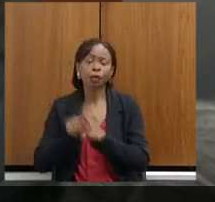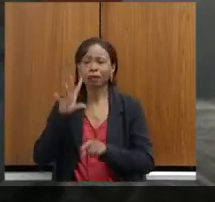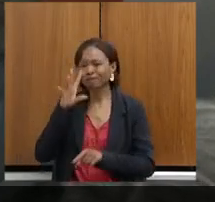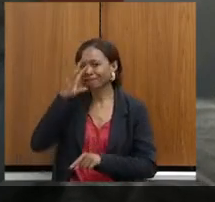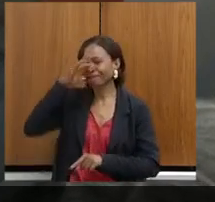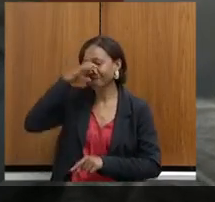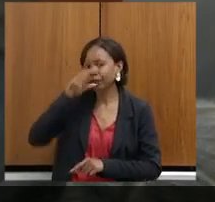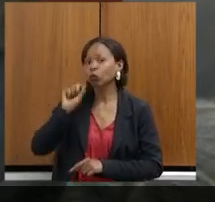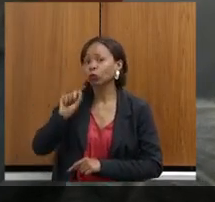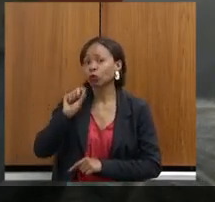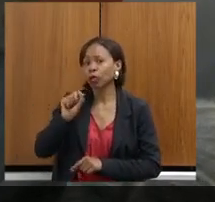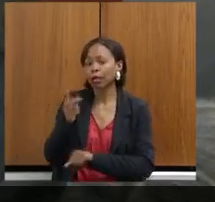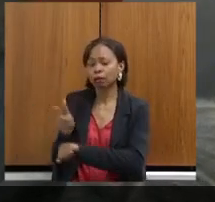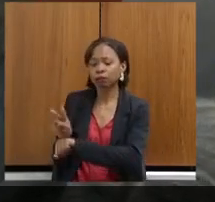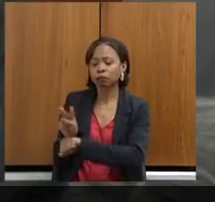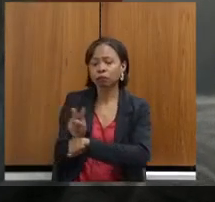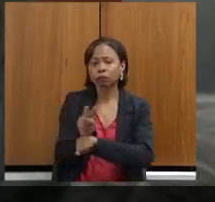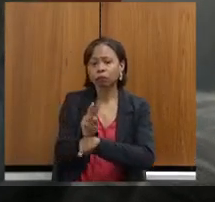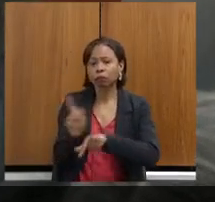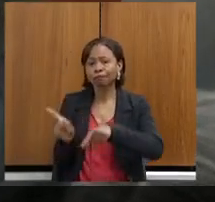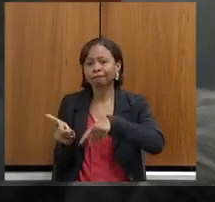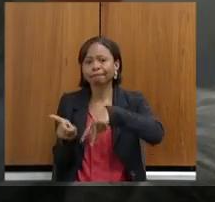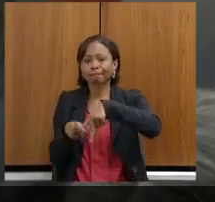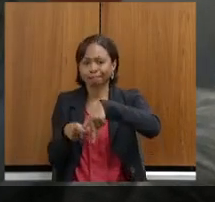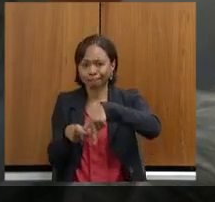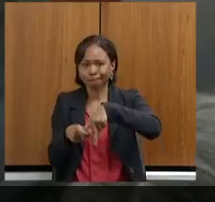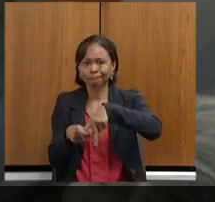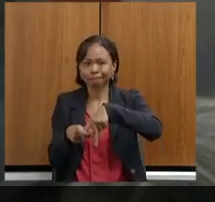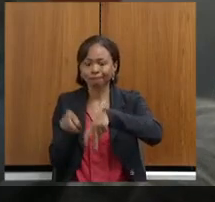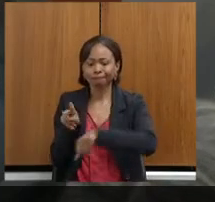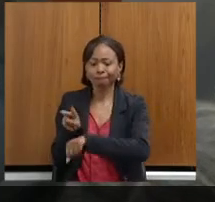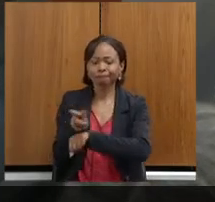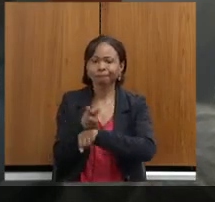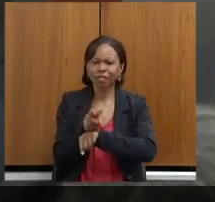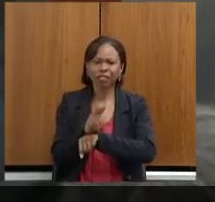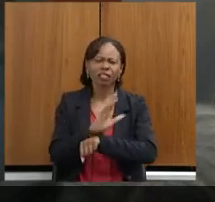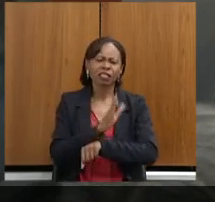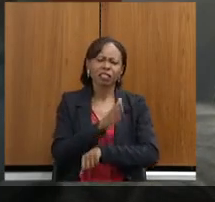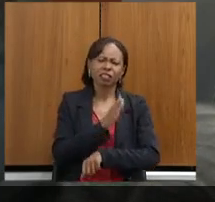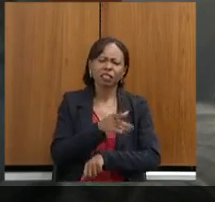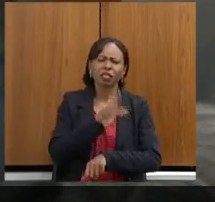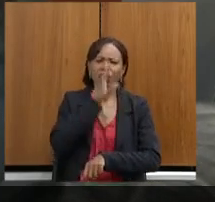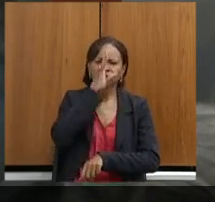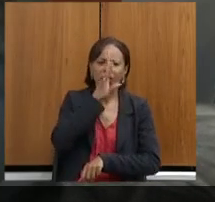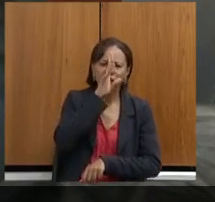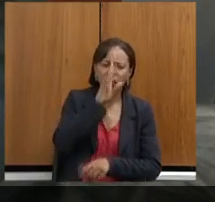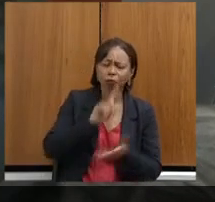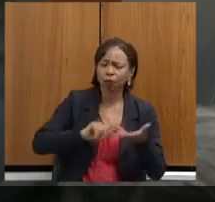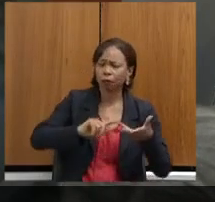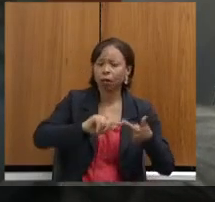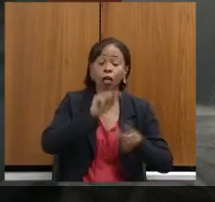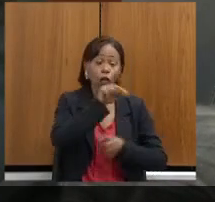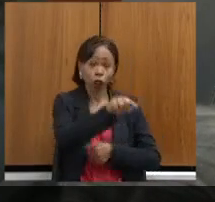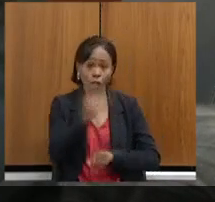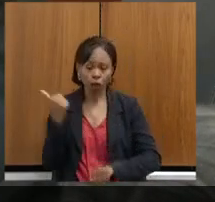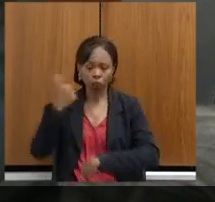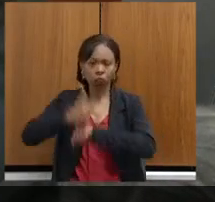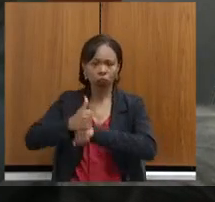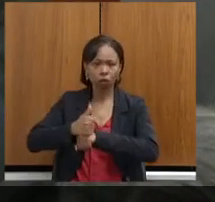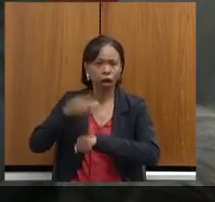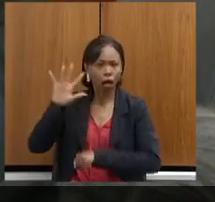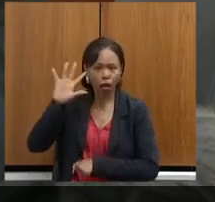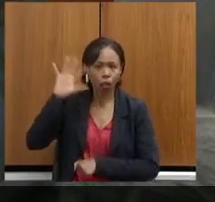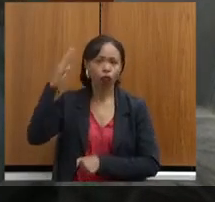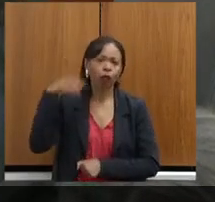ao acompanhamento no monitoramento tornozelos criaram desculpa de todas as formas e com a chegada do senhor diz foi resolvido rapidamente